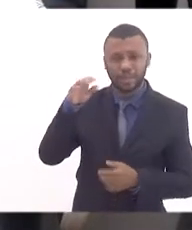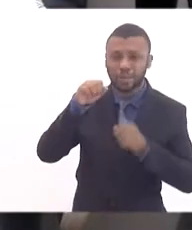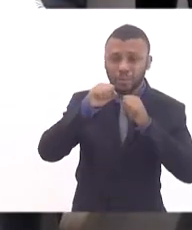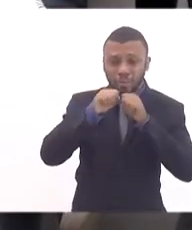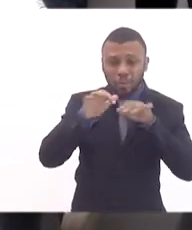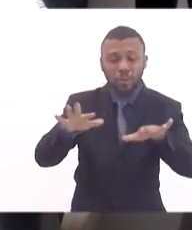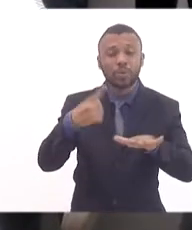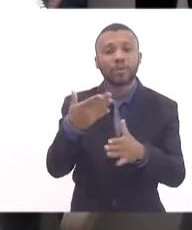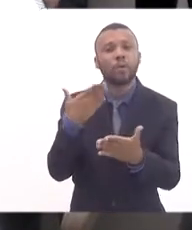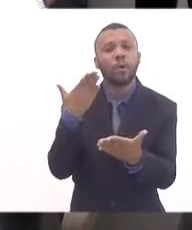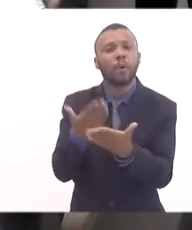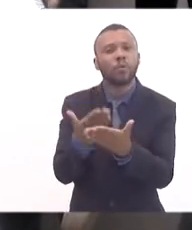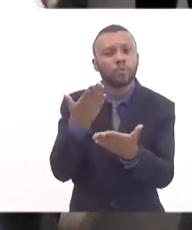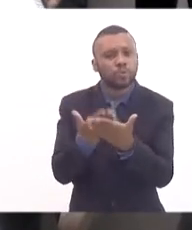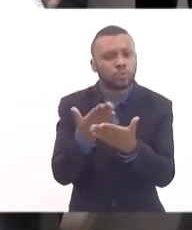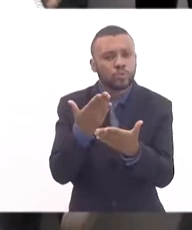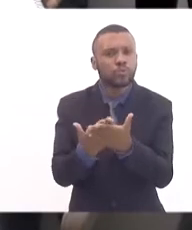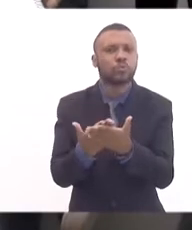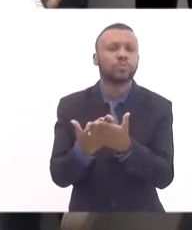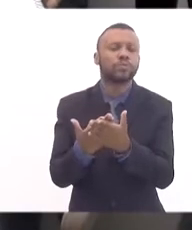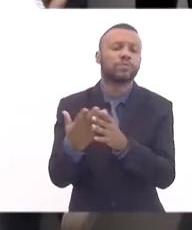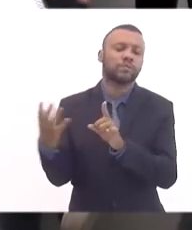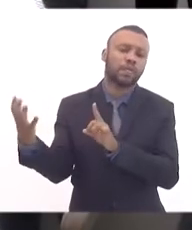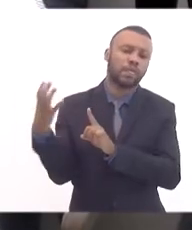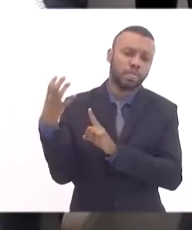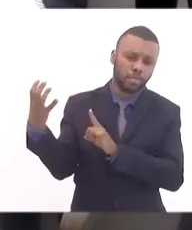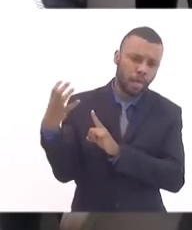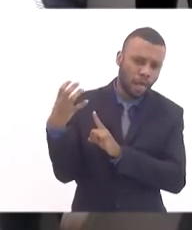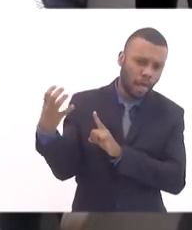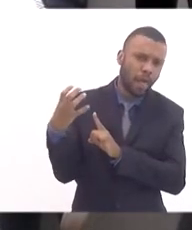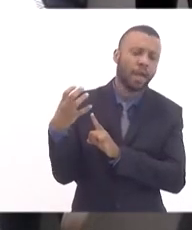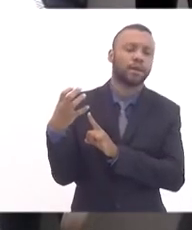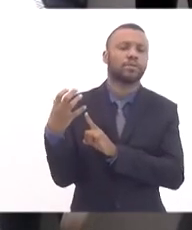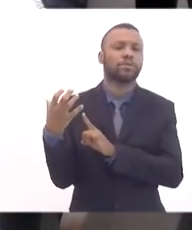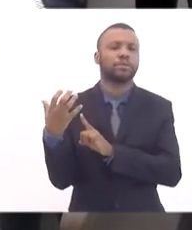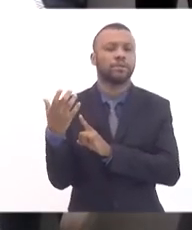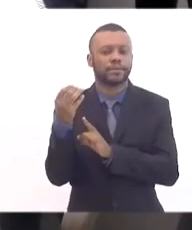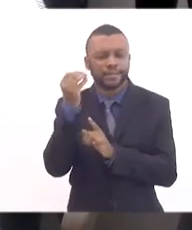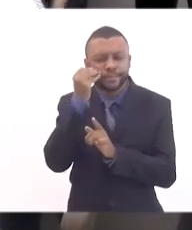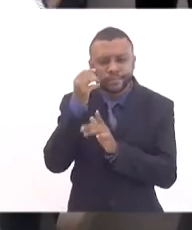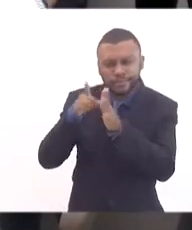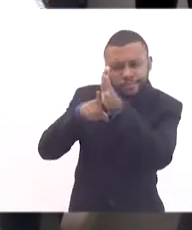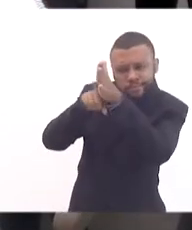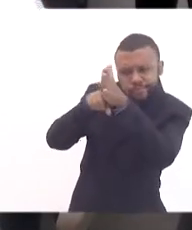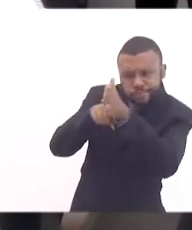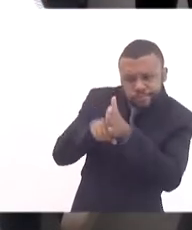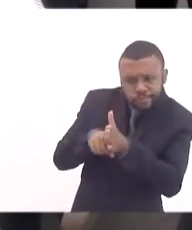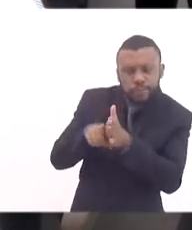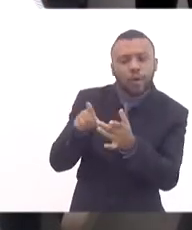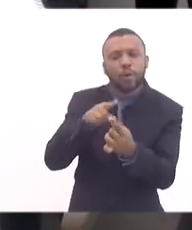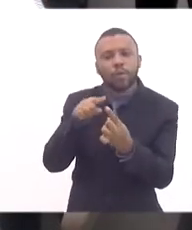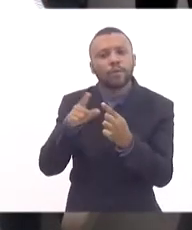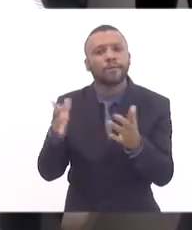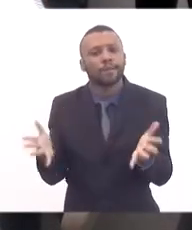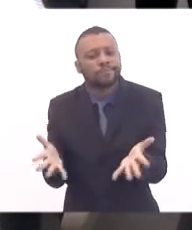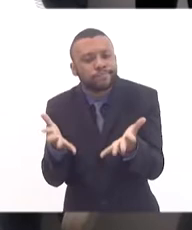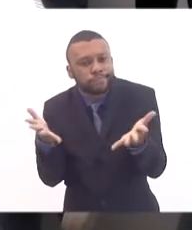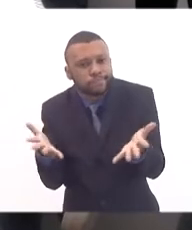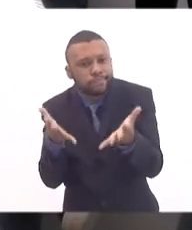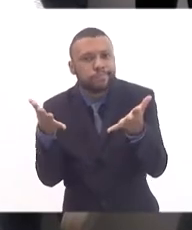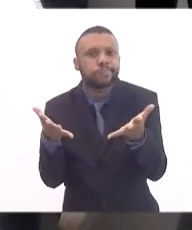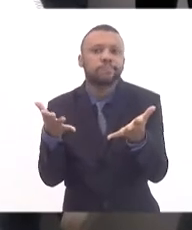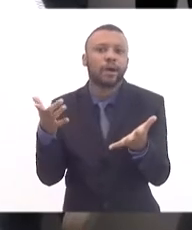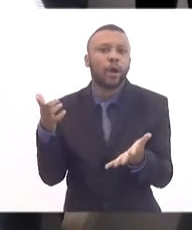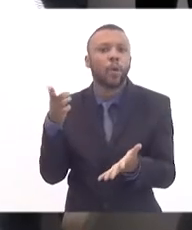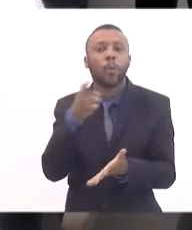estudo de impacto estudo de viabilidade para o incentivo e para trazer as empresas